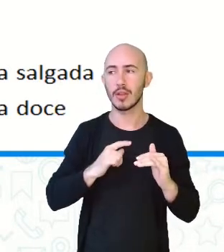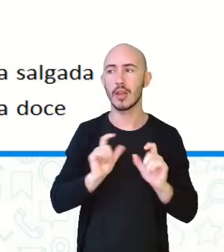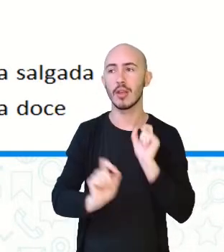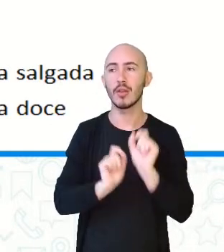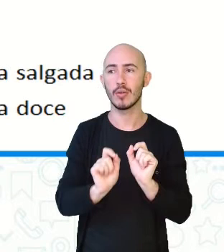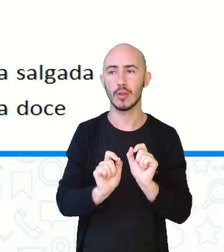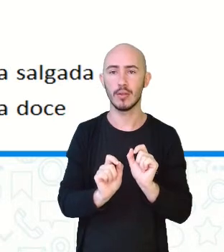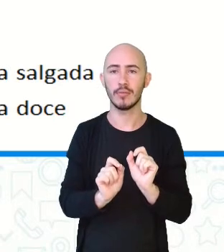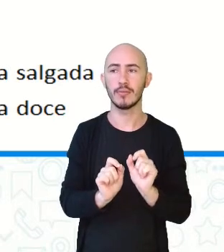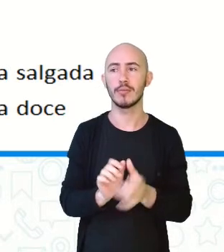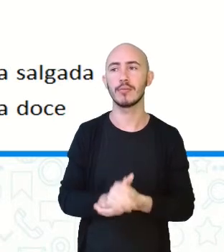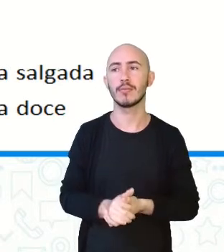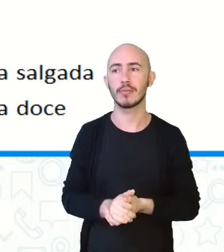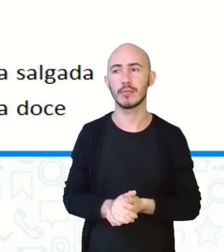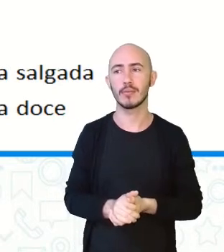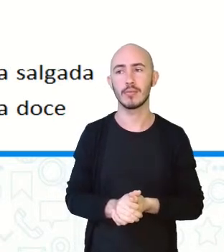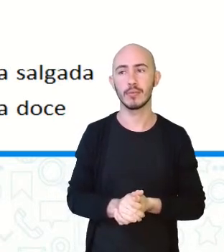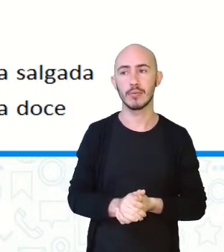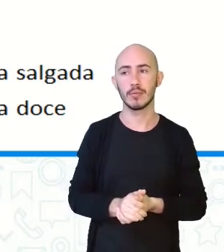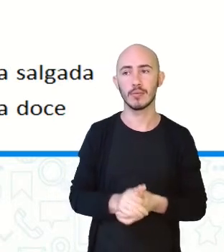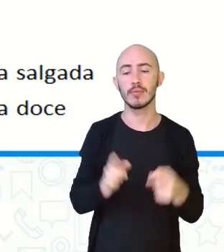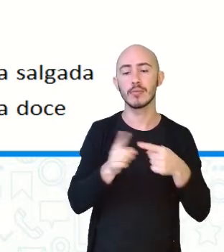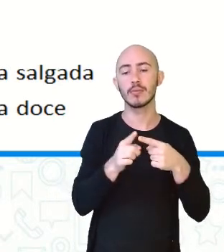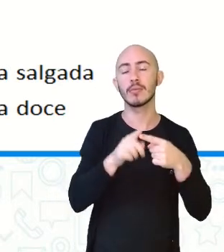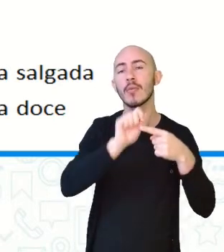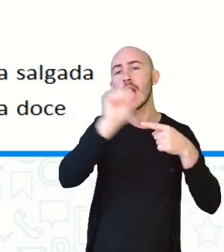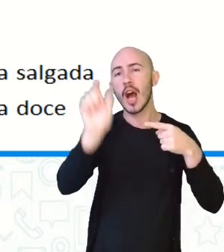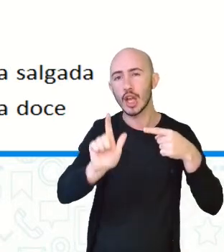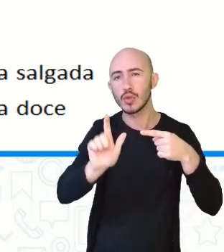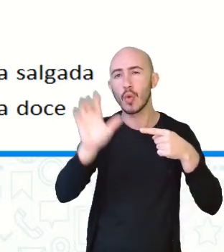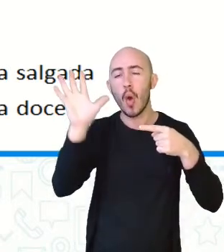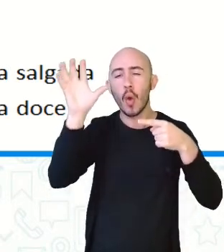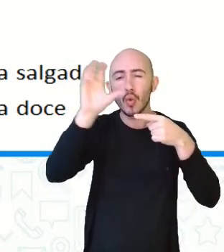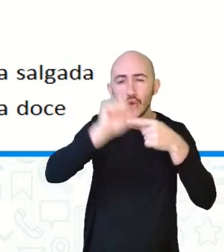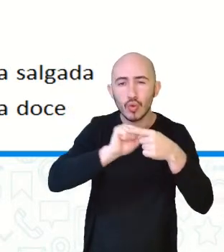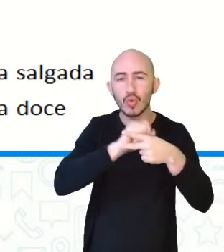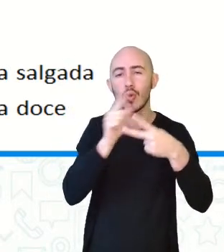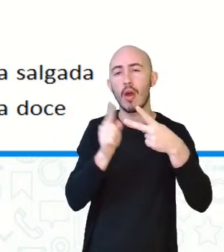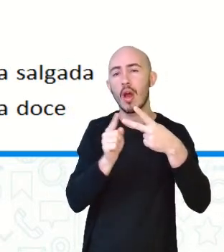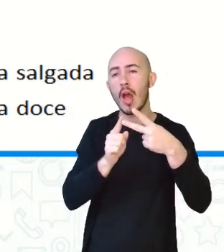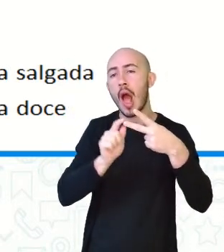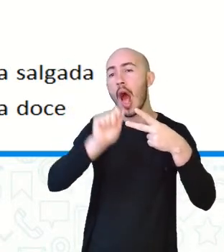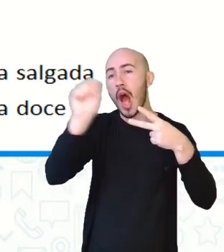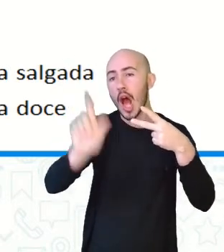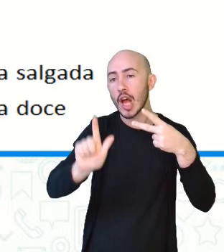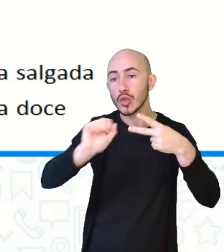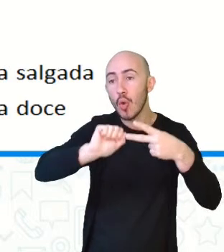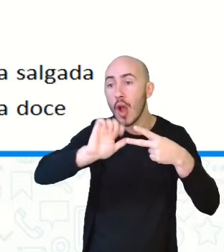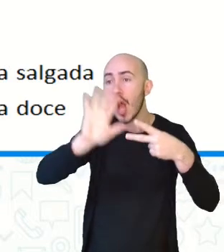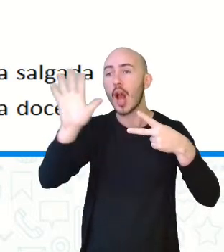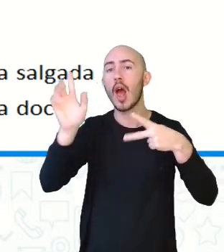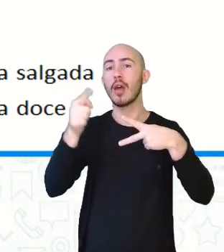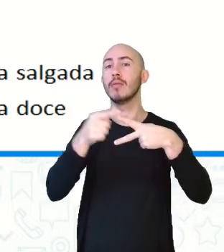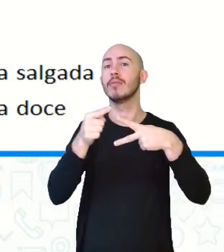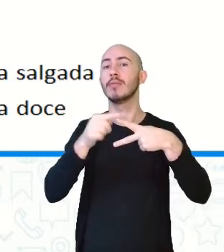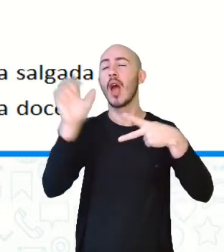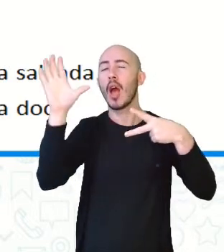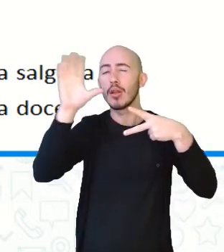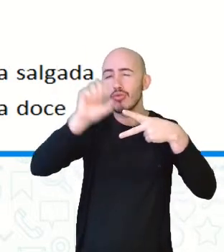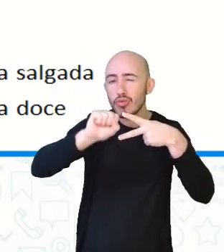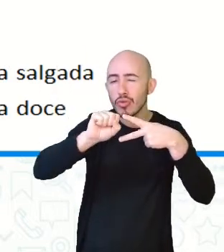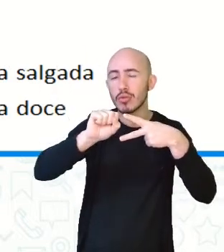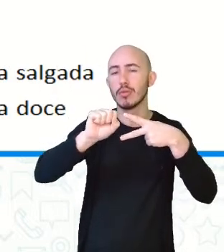quadradinhos, um na cor, um azul mais escuro e um azul mais claro. Esse azul escuro, você está vendo a